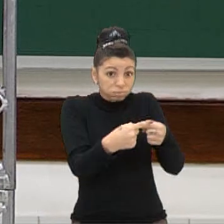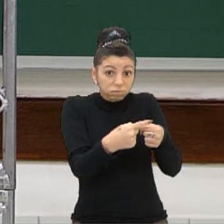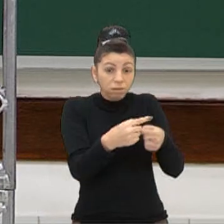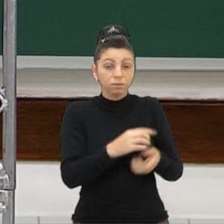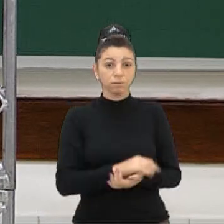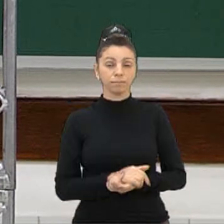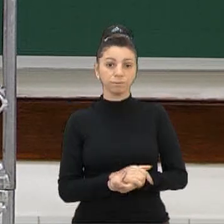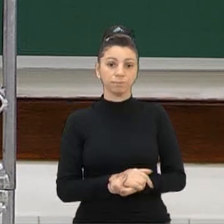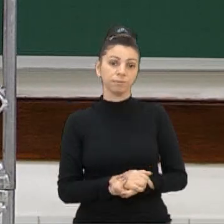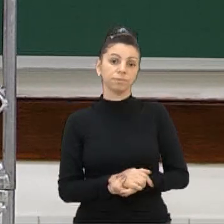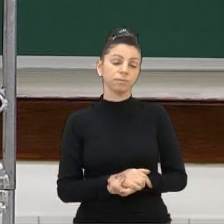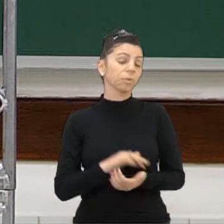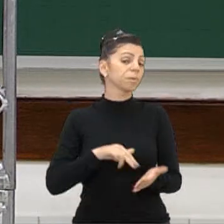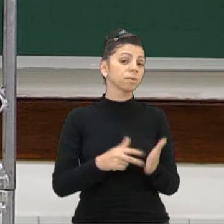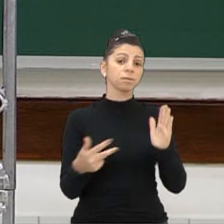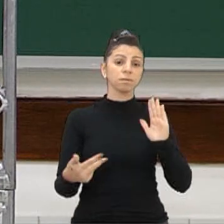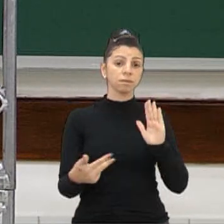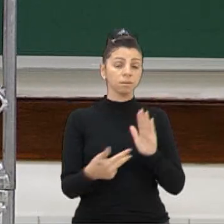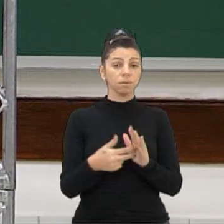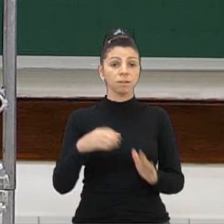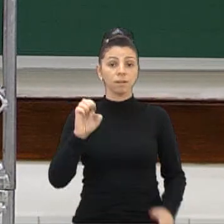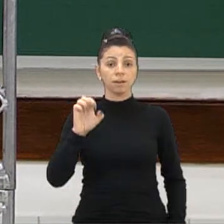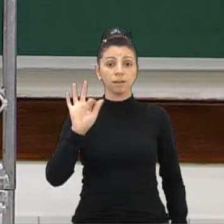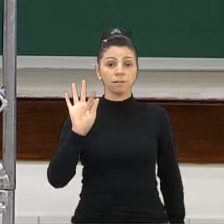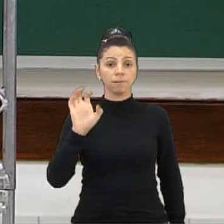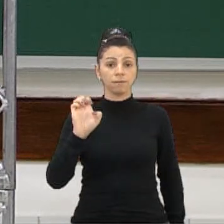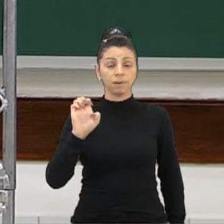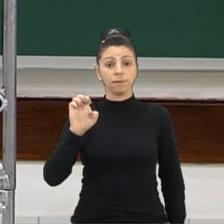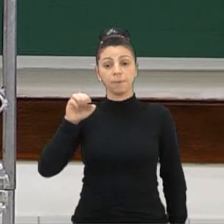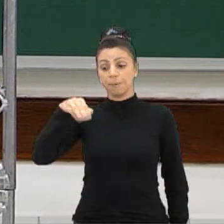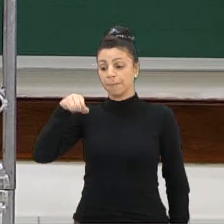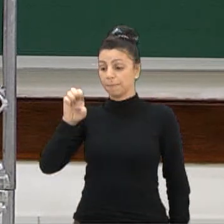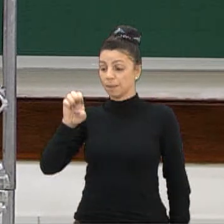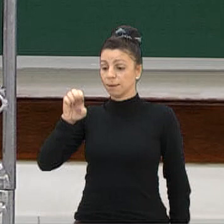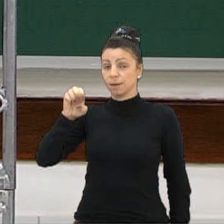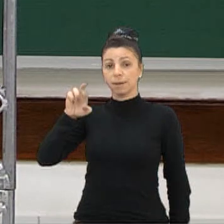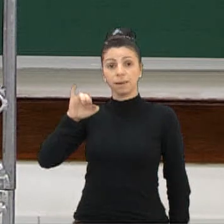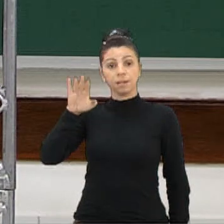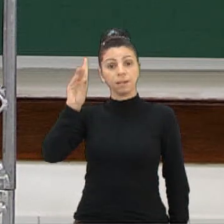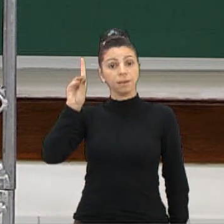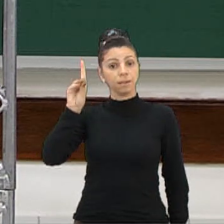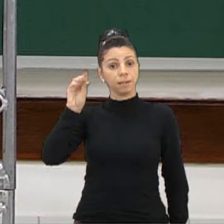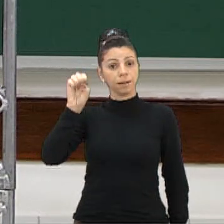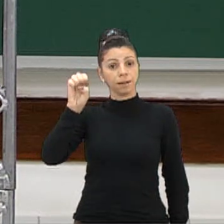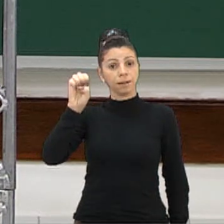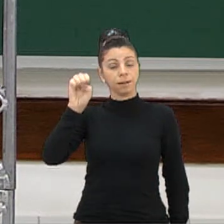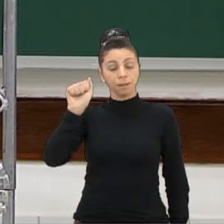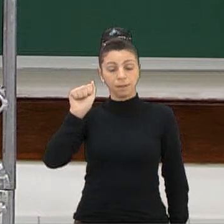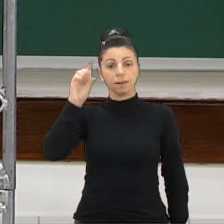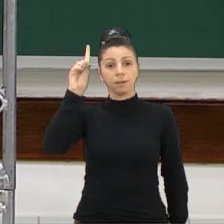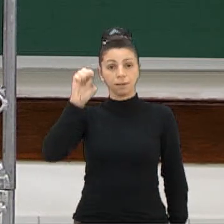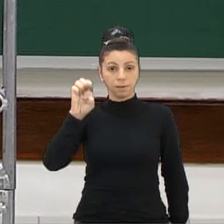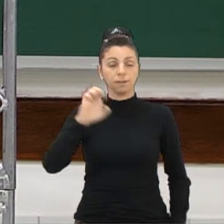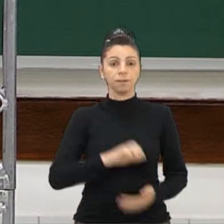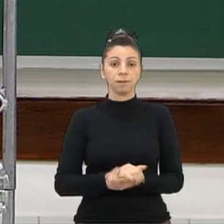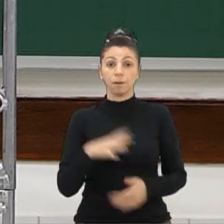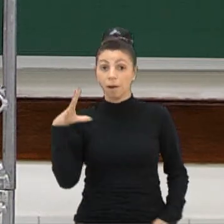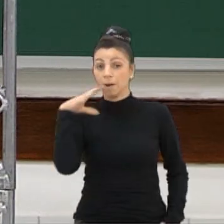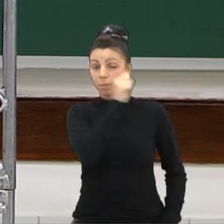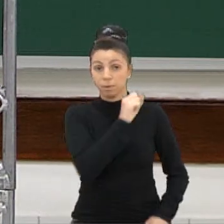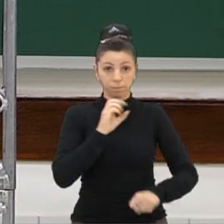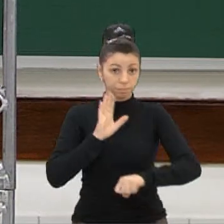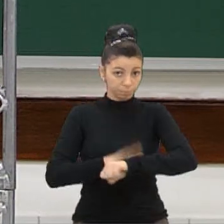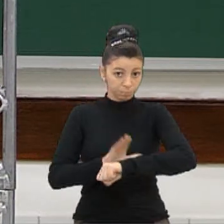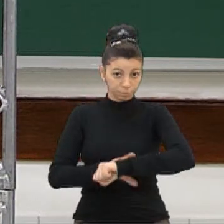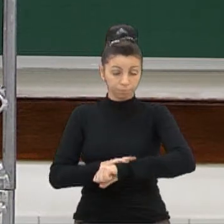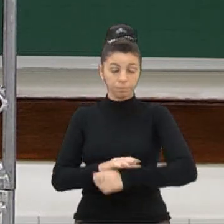sintetiza bem a questão do que significa a efemeridade. Né, a brevidade dos acontecimentos, a brevidade dos momentos, das circunstâncias,